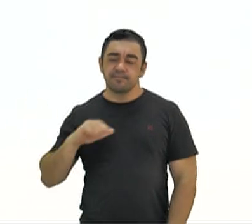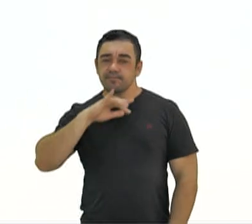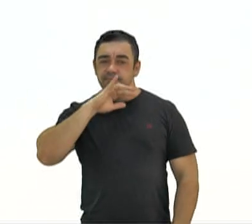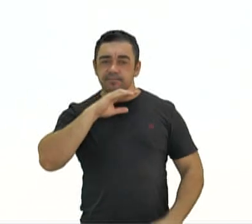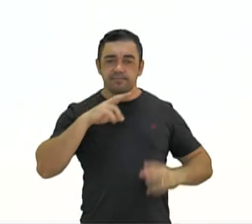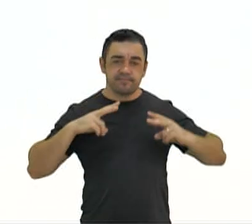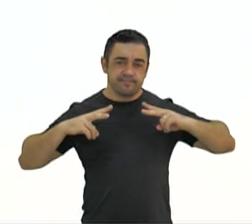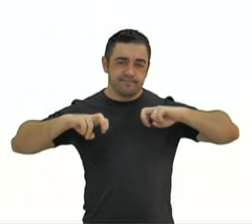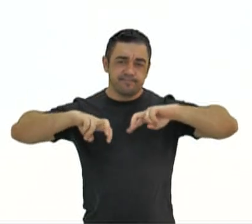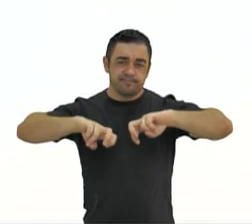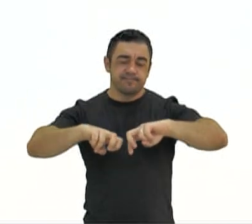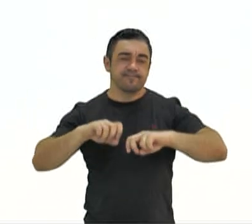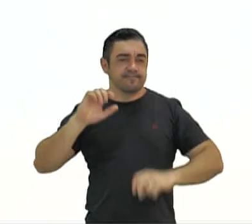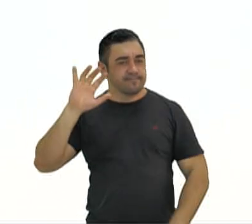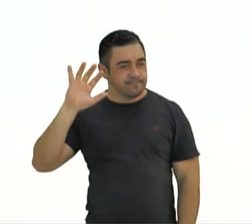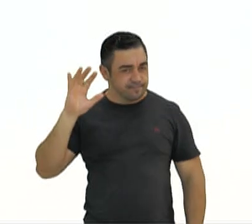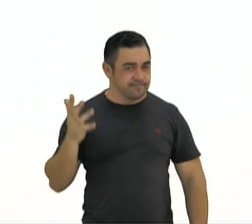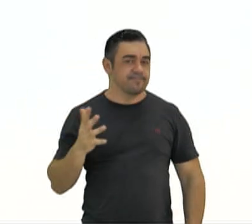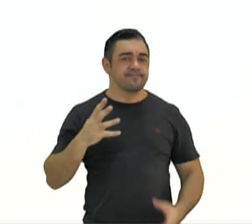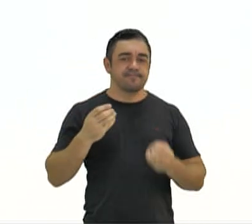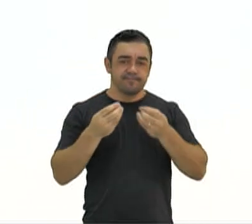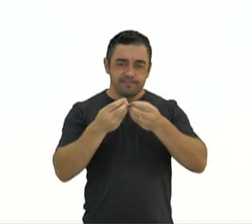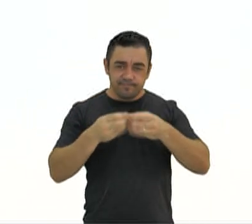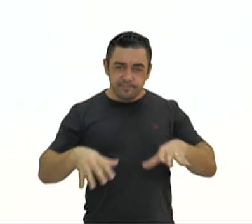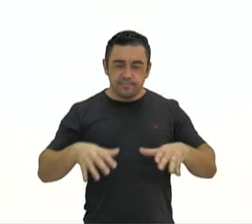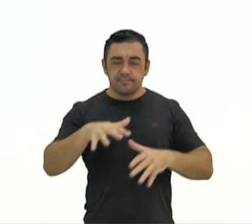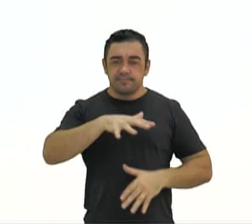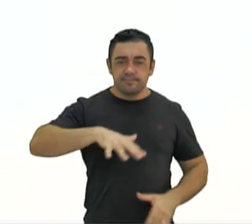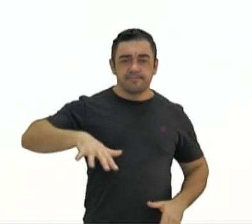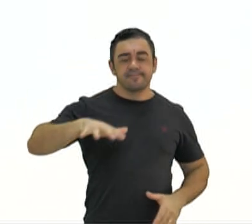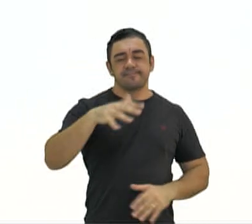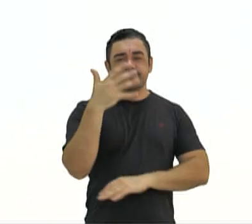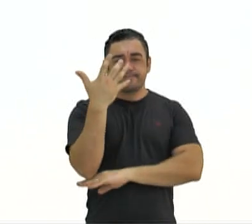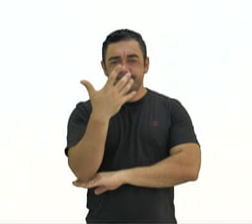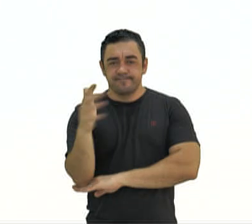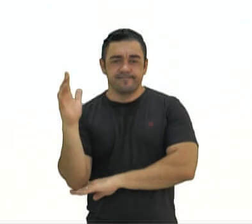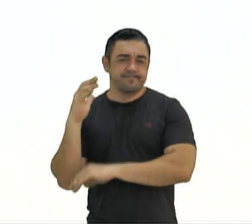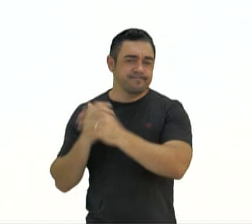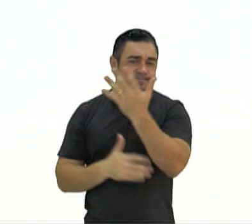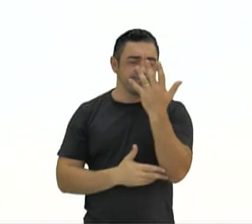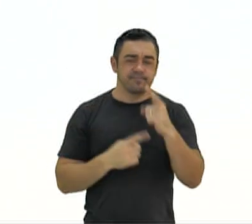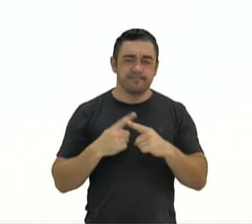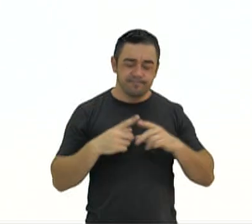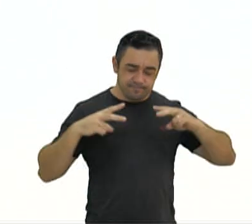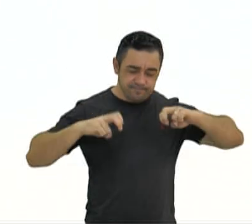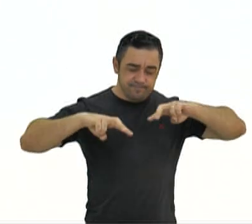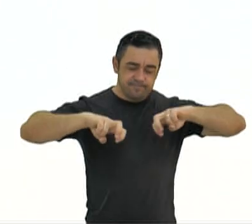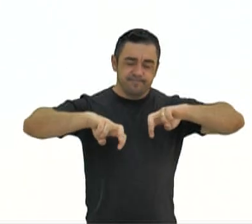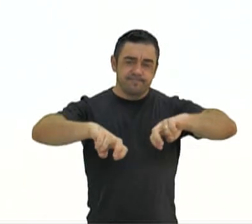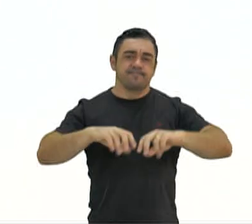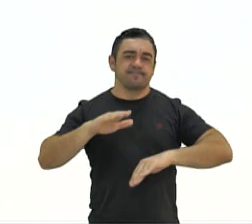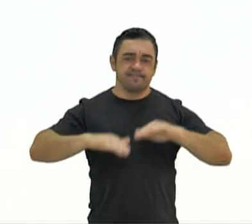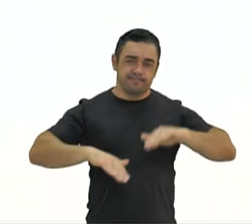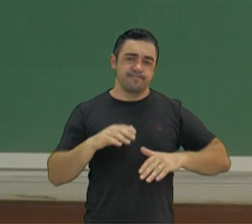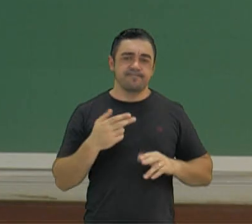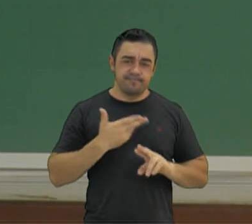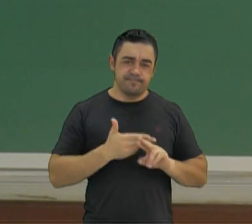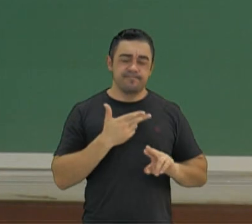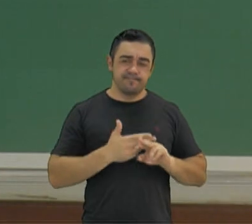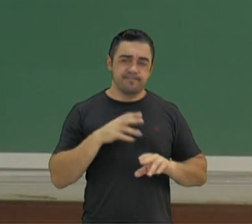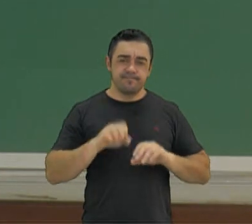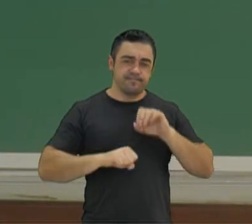extração do carvão, o impacto ambiental da área provocado pela extração sistemática que muitas vezes se faz